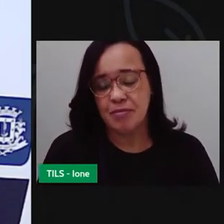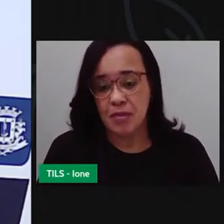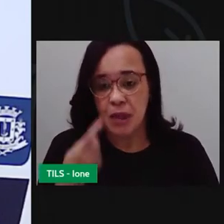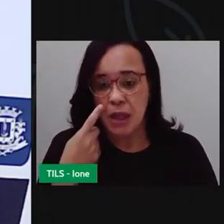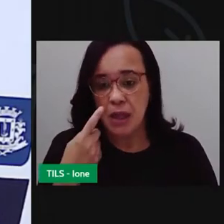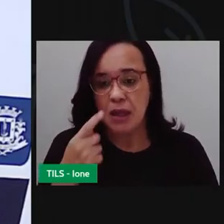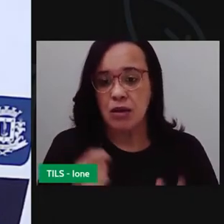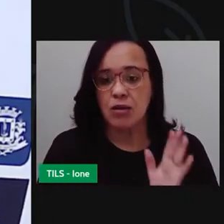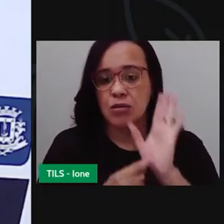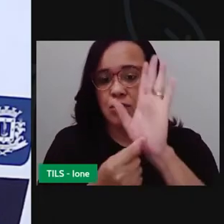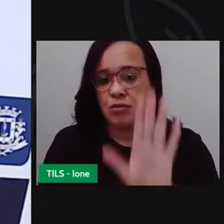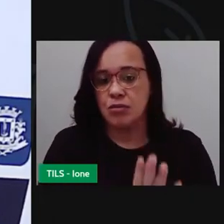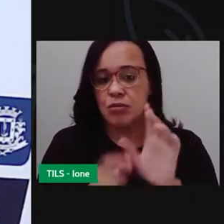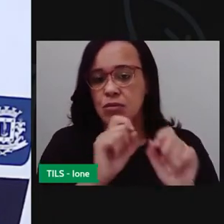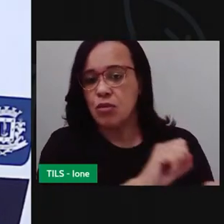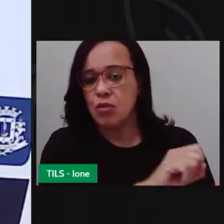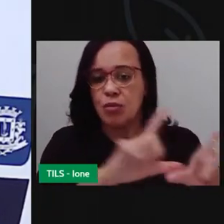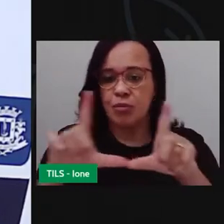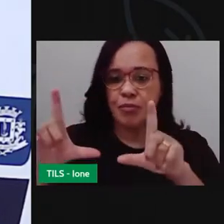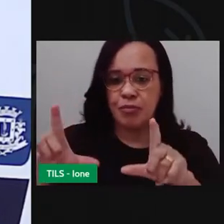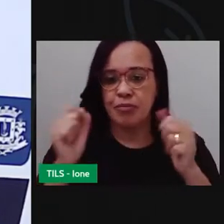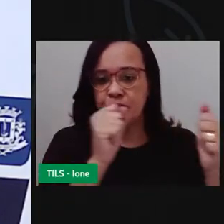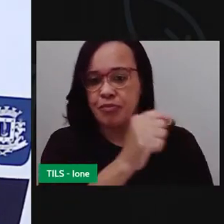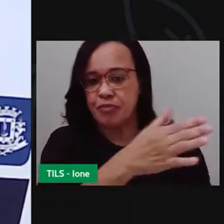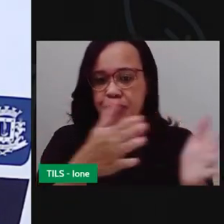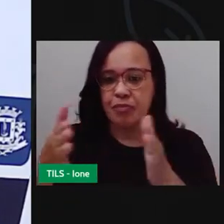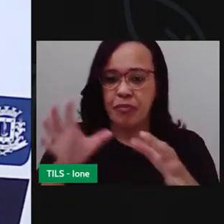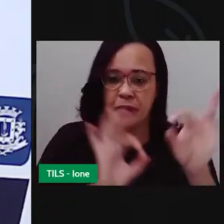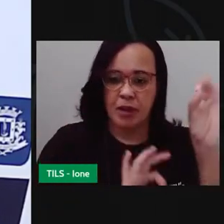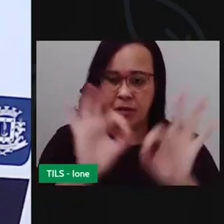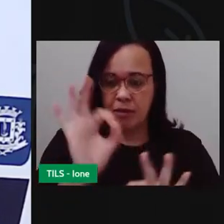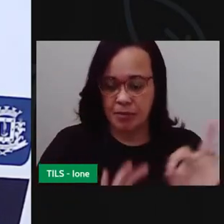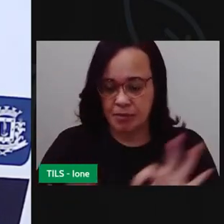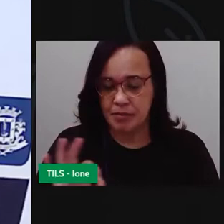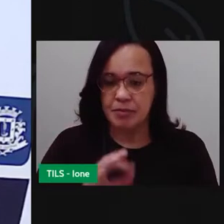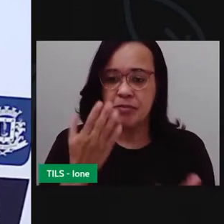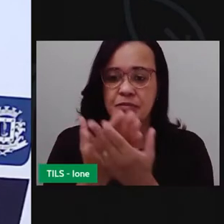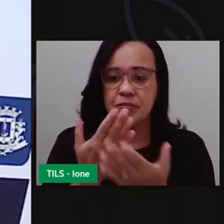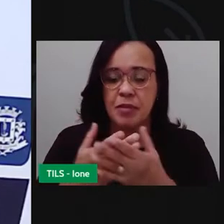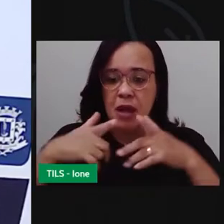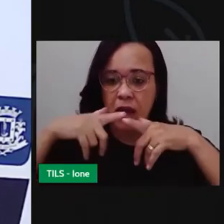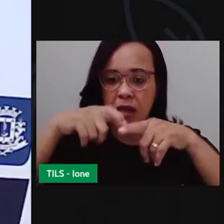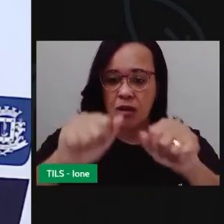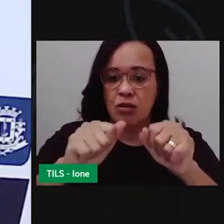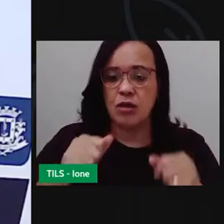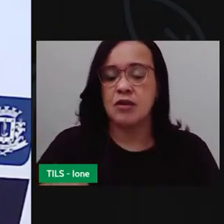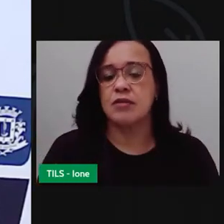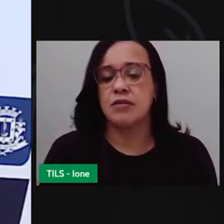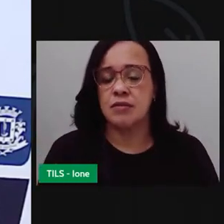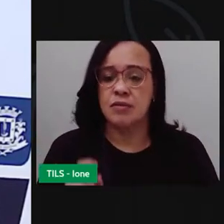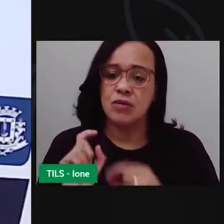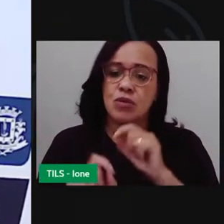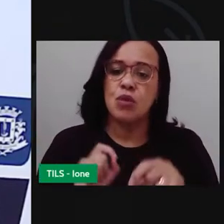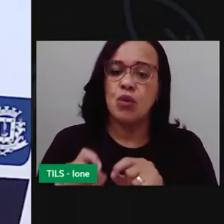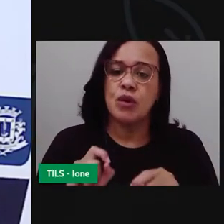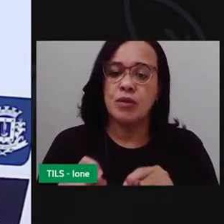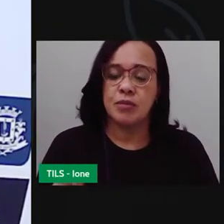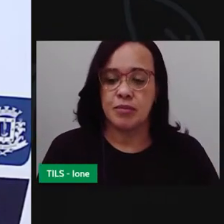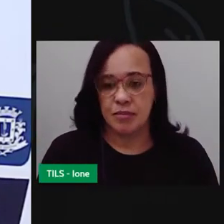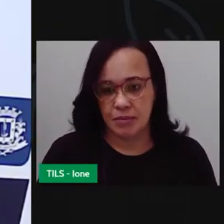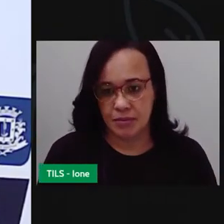mostrar aqui para vocês a apresentação que eu preparei para essa aula de linguagem, certo?